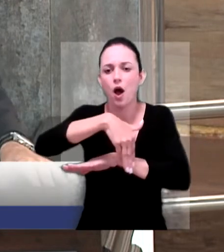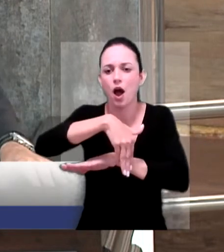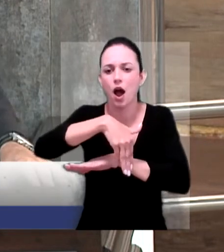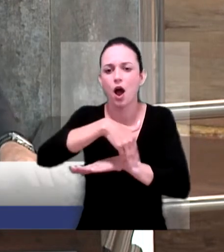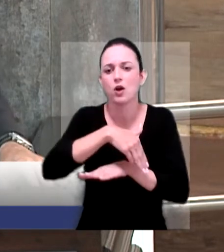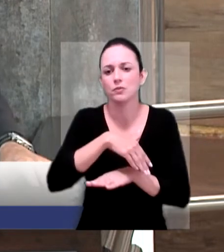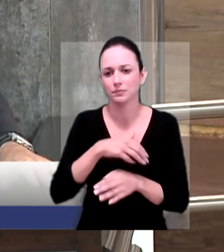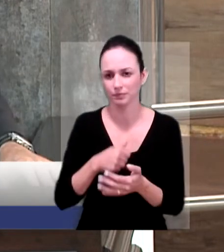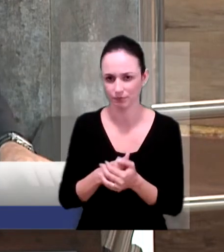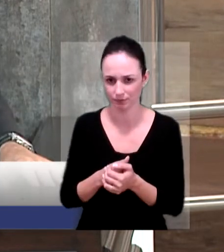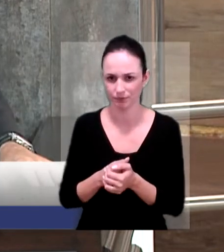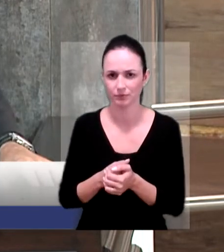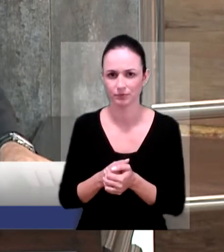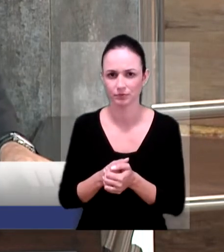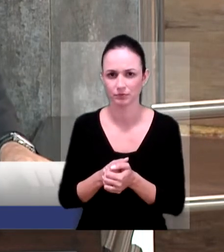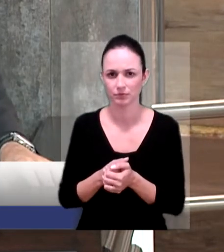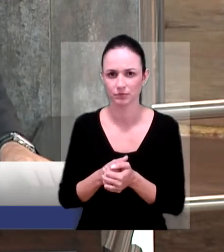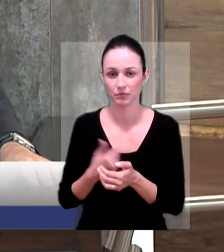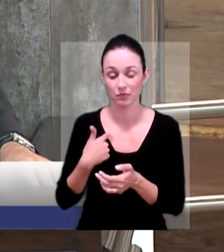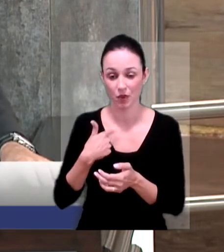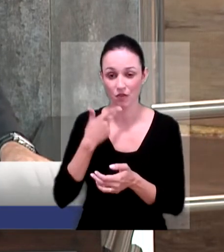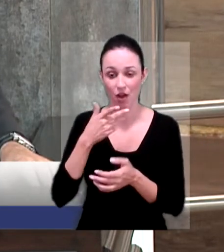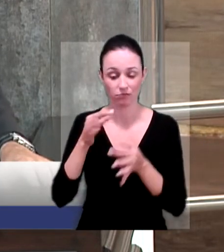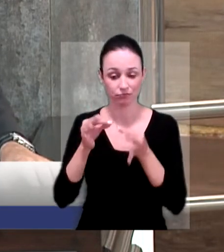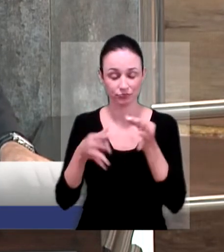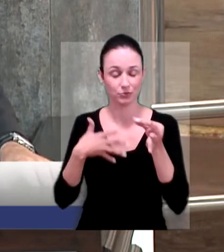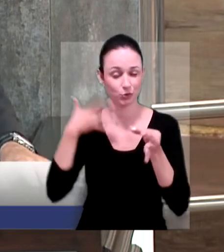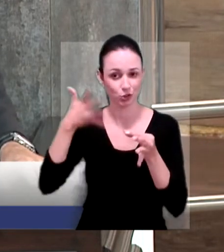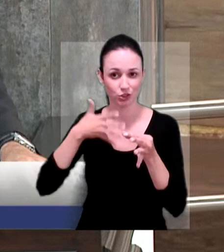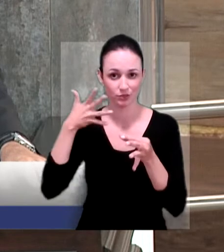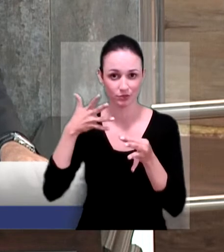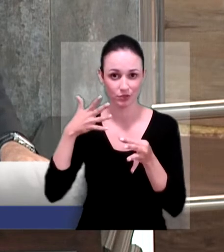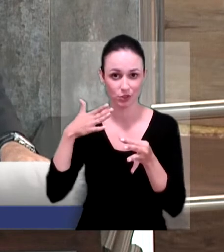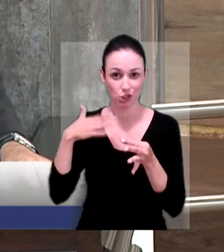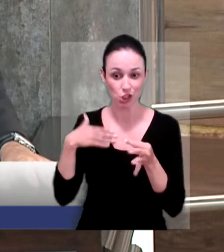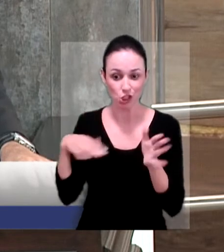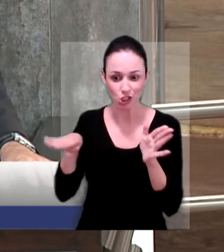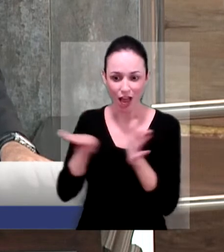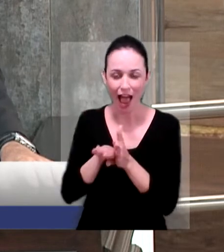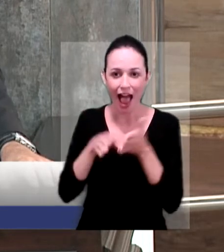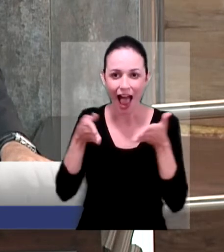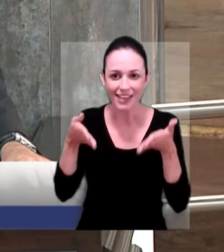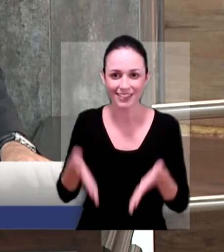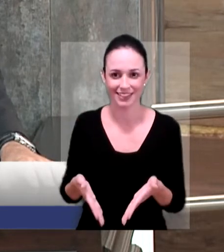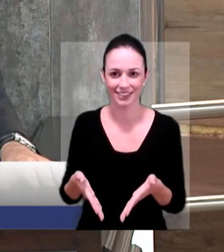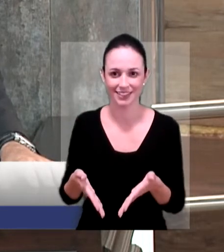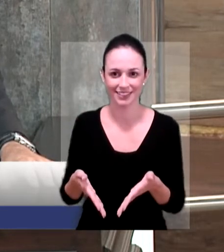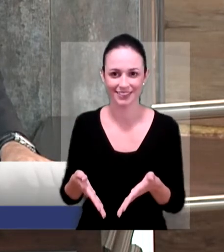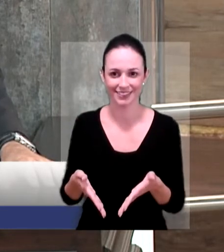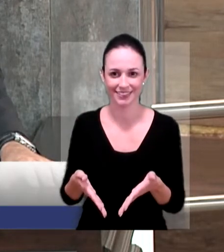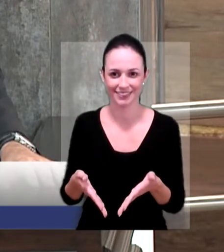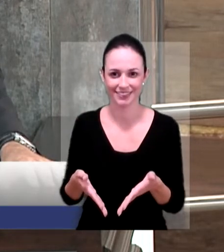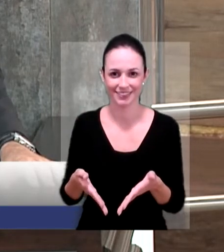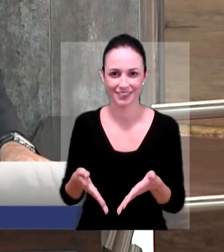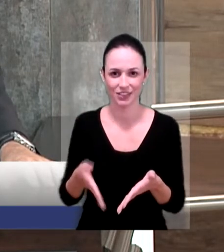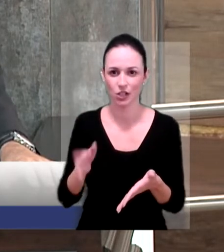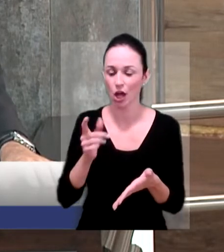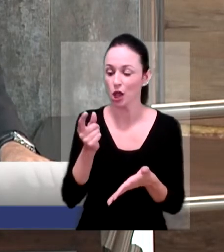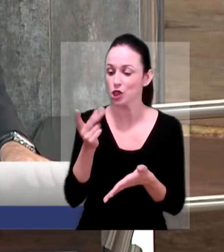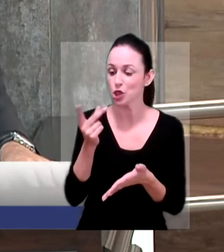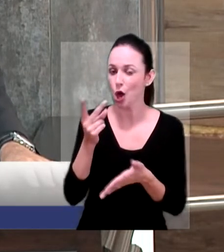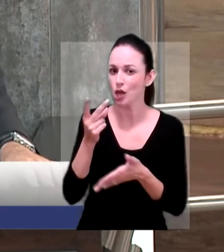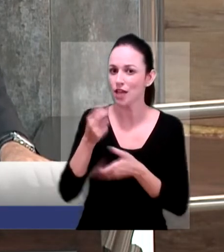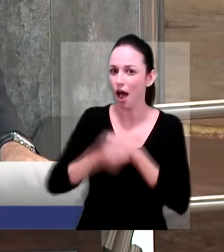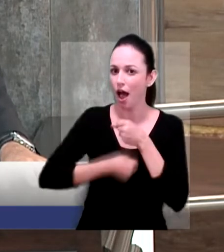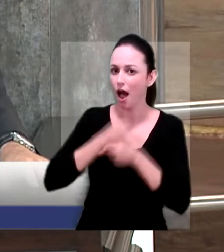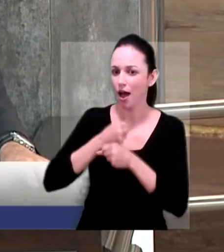Prolongo esse diálogo dizendo: ao chegar aqui, não é o resultado de 12 anos de trabalho que eu fiz à